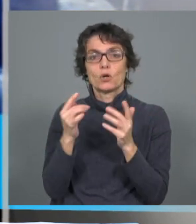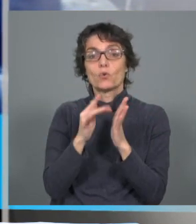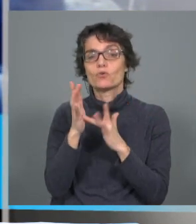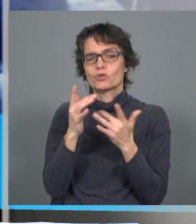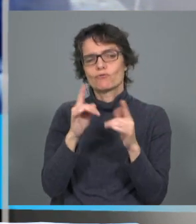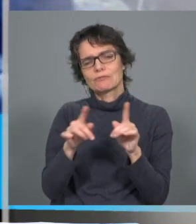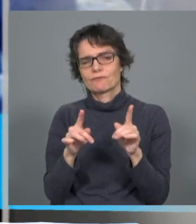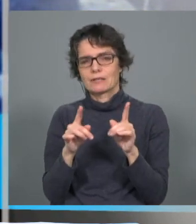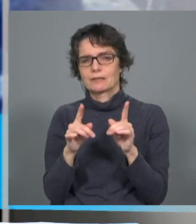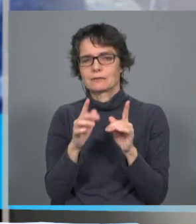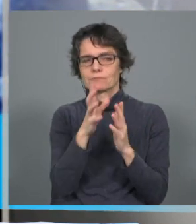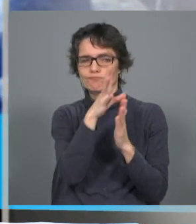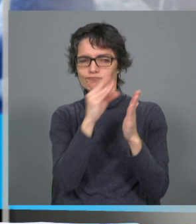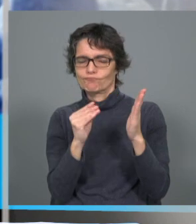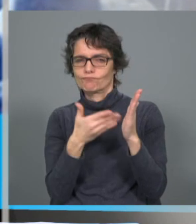sinóticos.